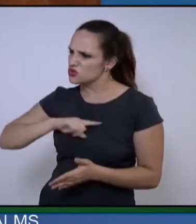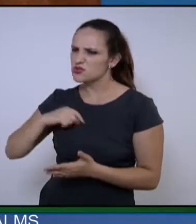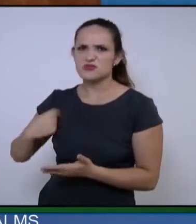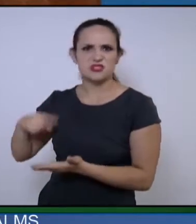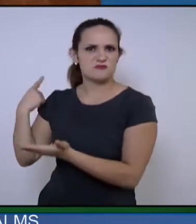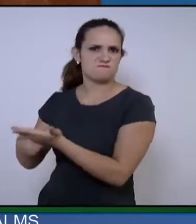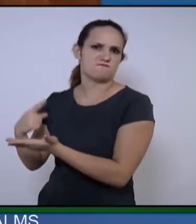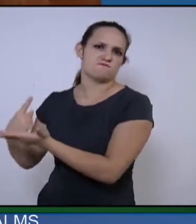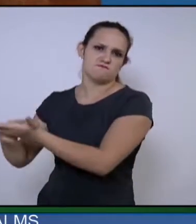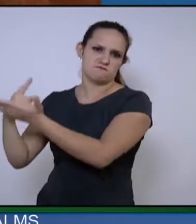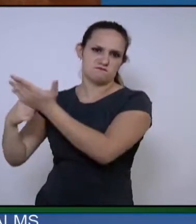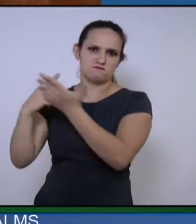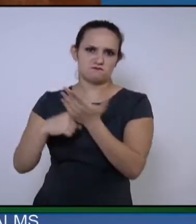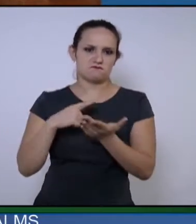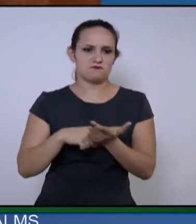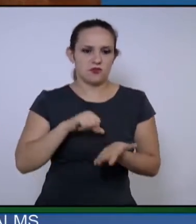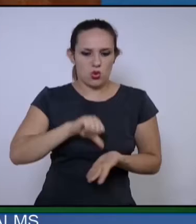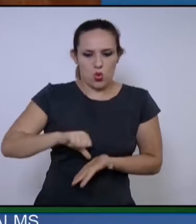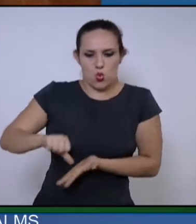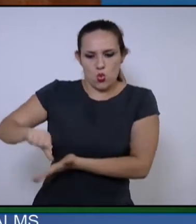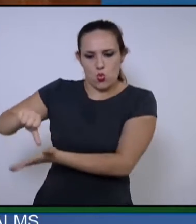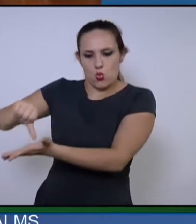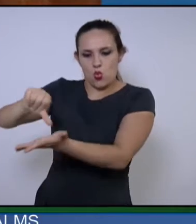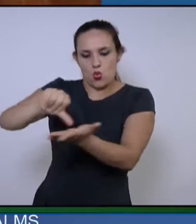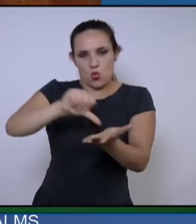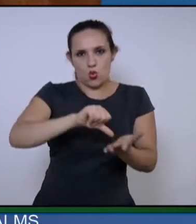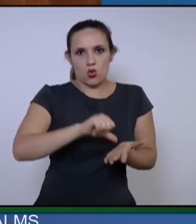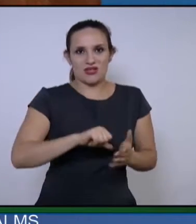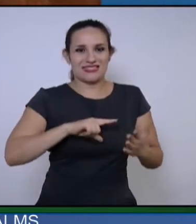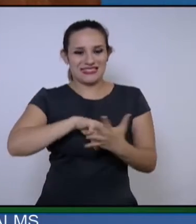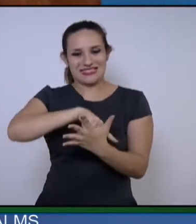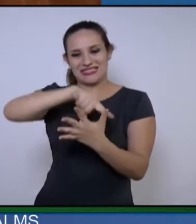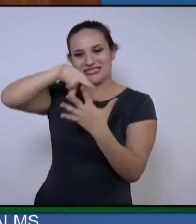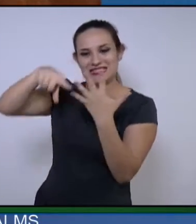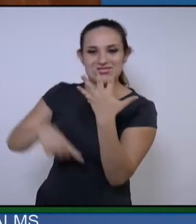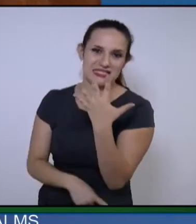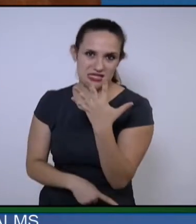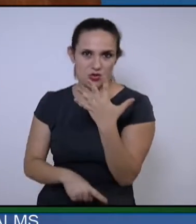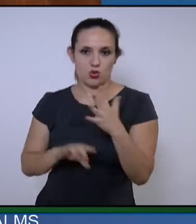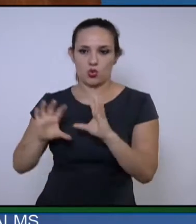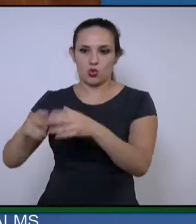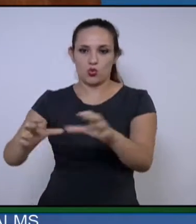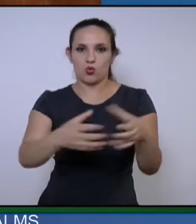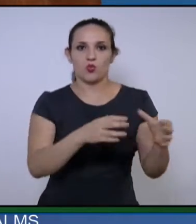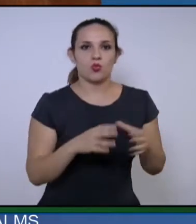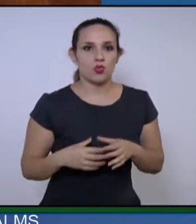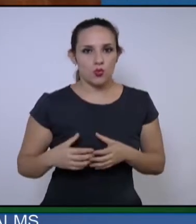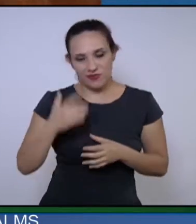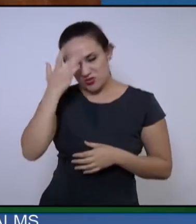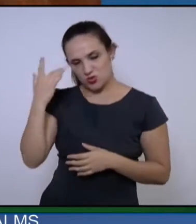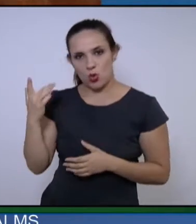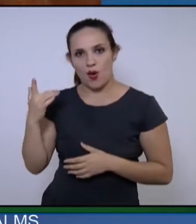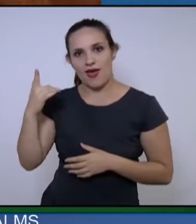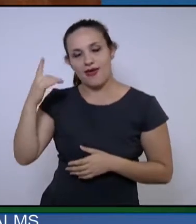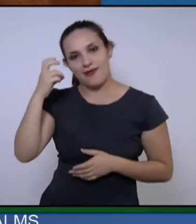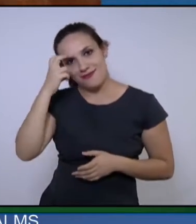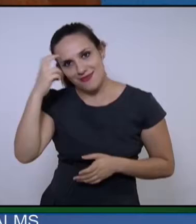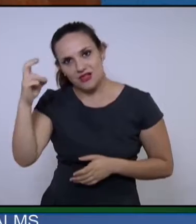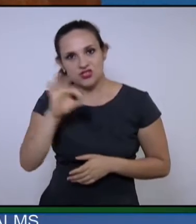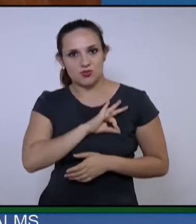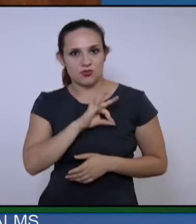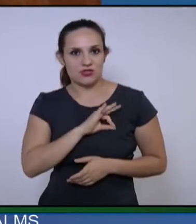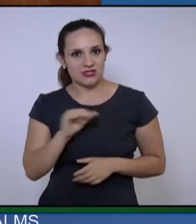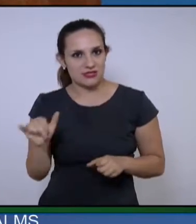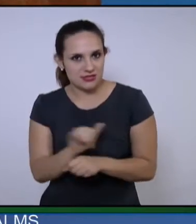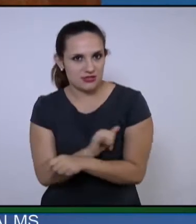5 centros integrados de inteligência para controle do tráfico na região de fronteira. E um dos primeiros estados